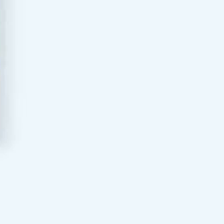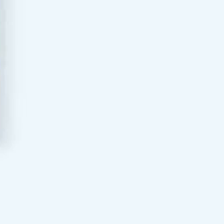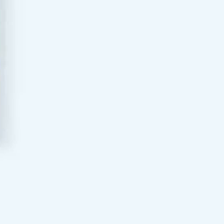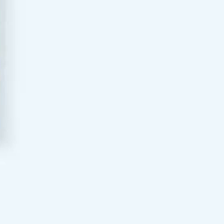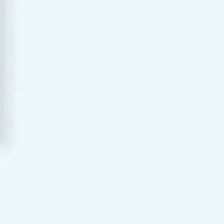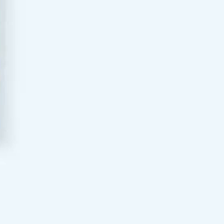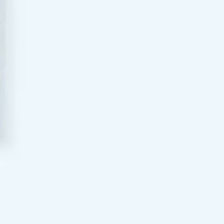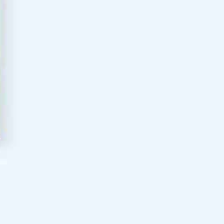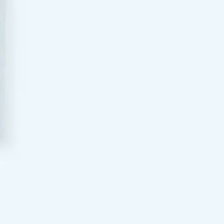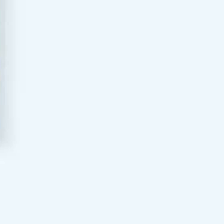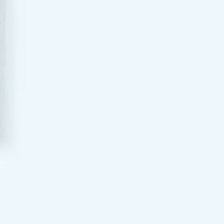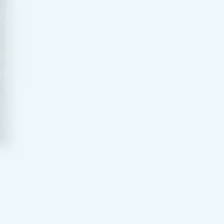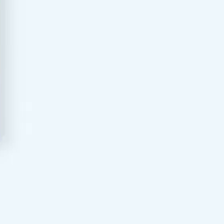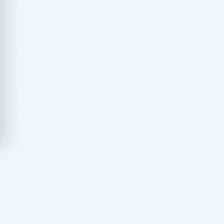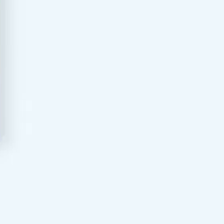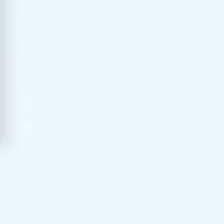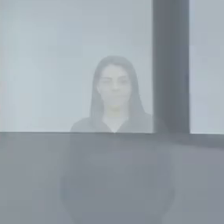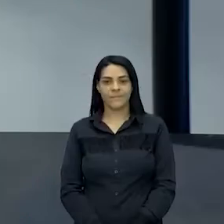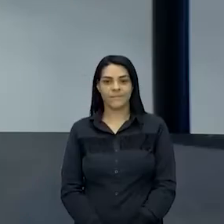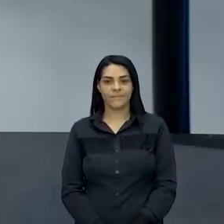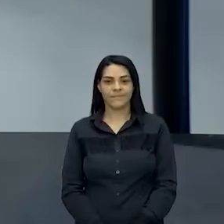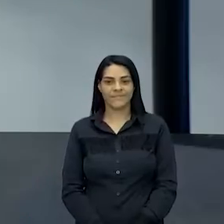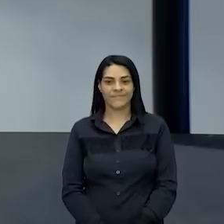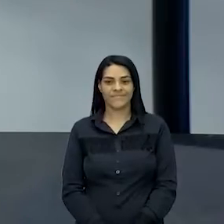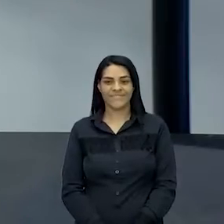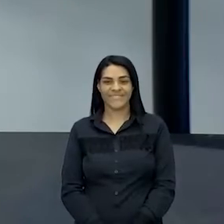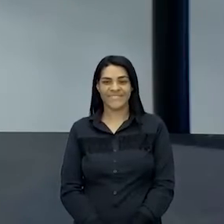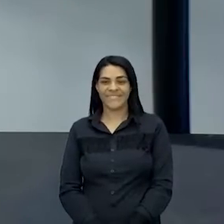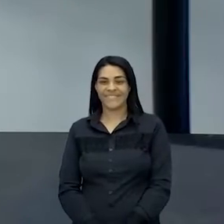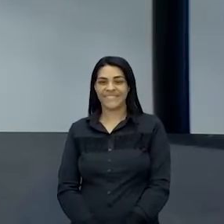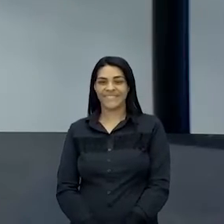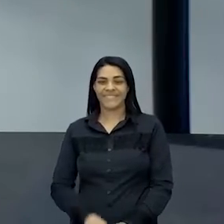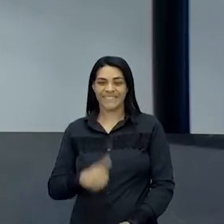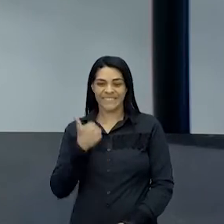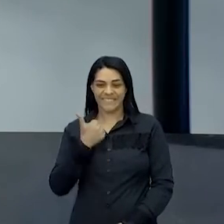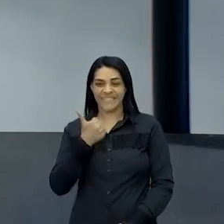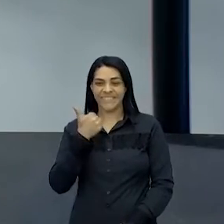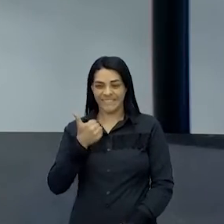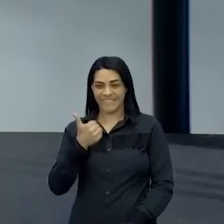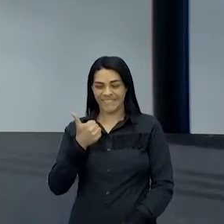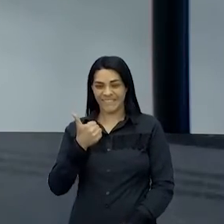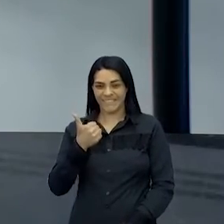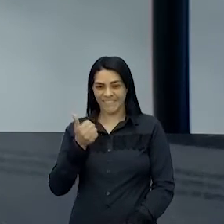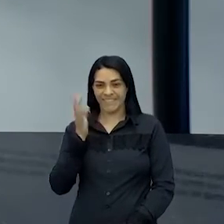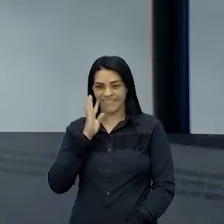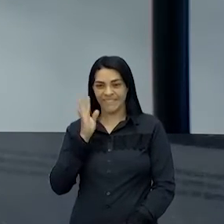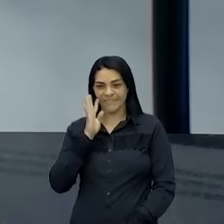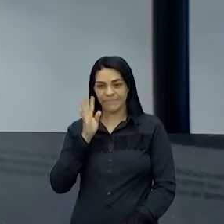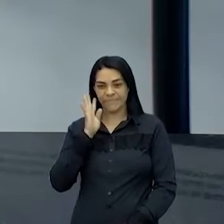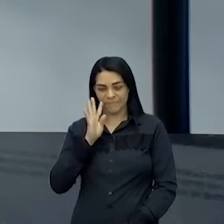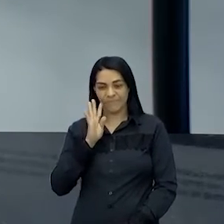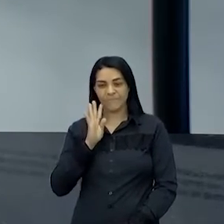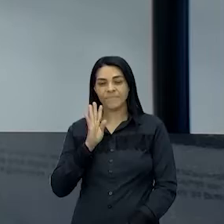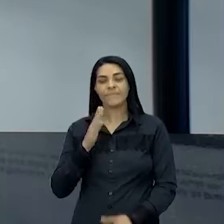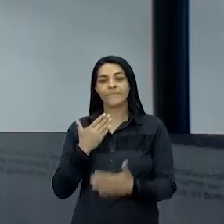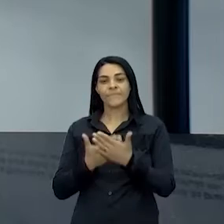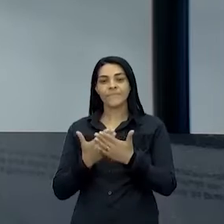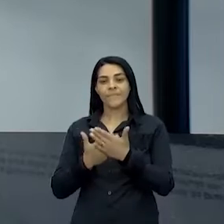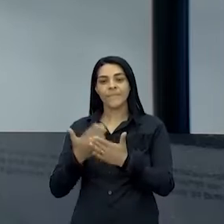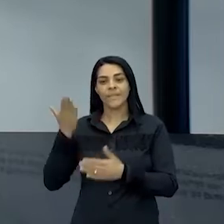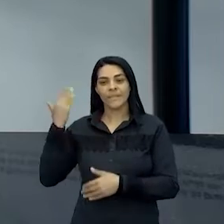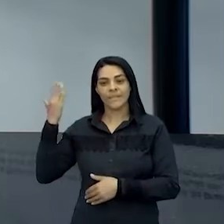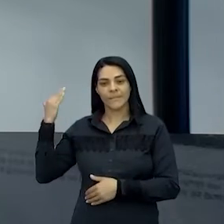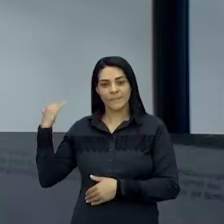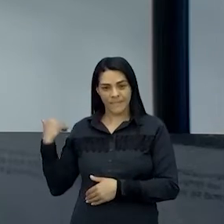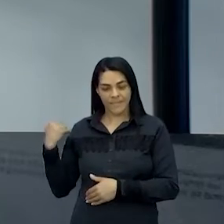de governo e chefes de Estado. Beleza, olha só que interessante. Então, na aula passada, eu joguei para